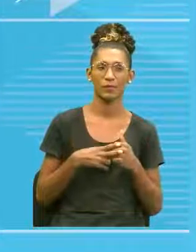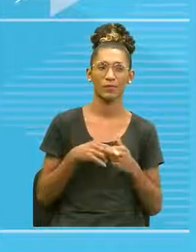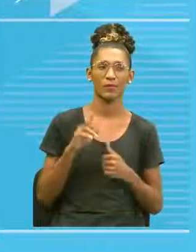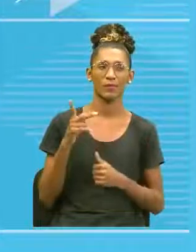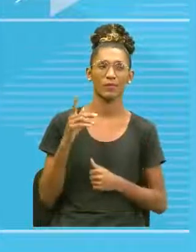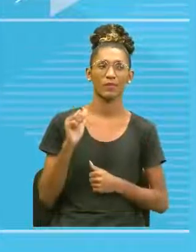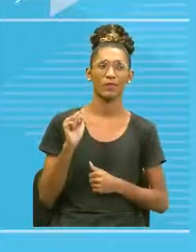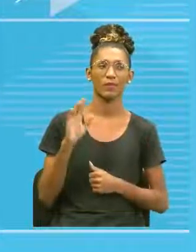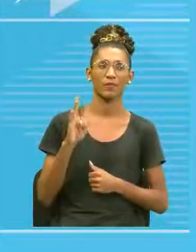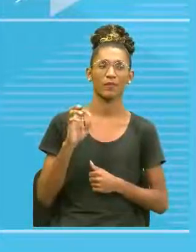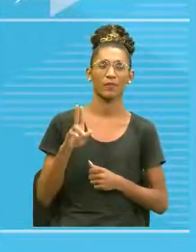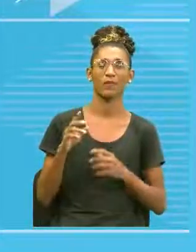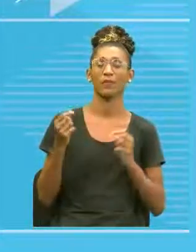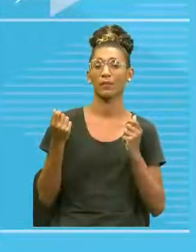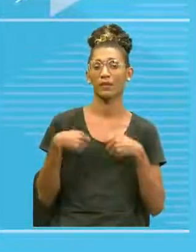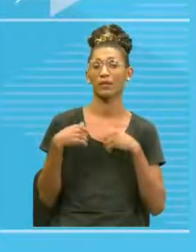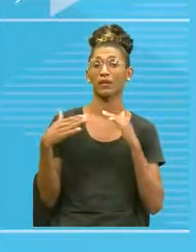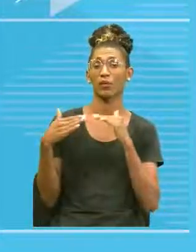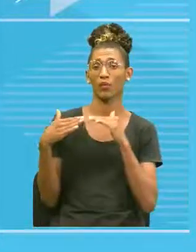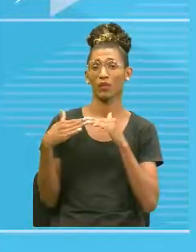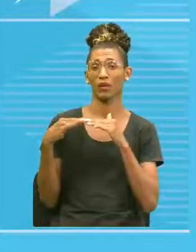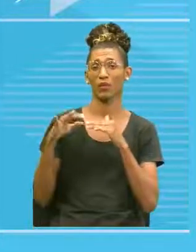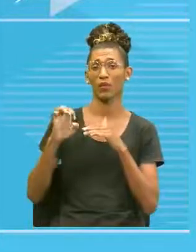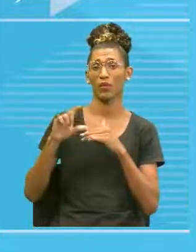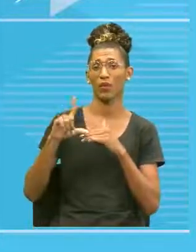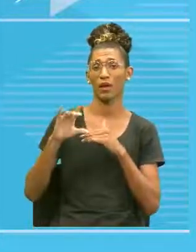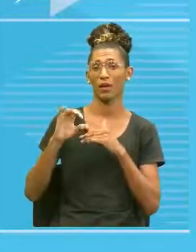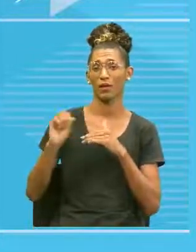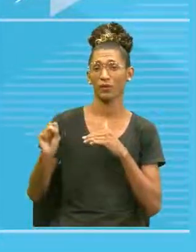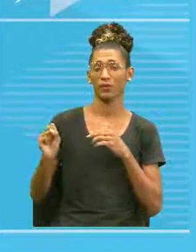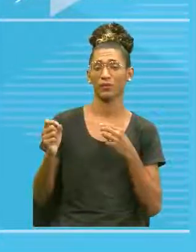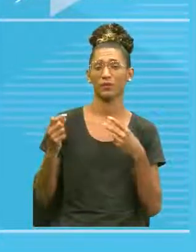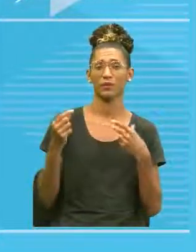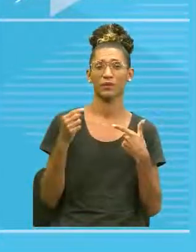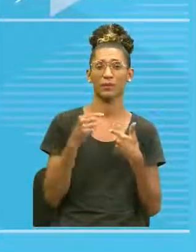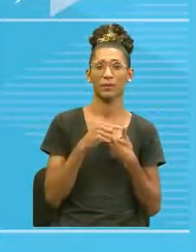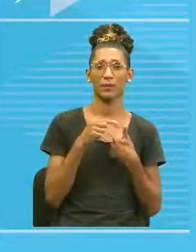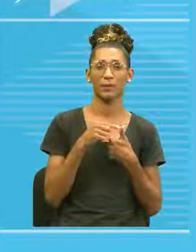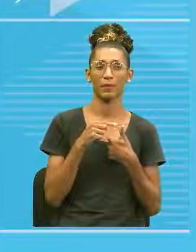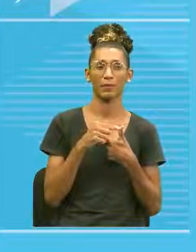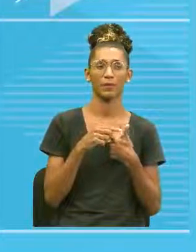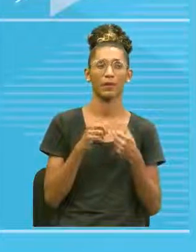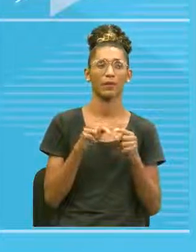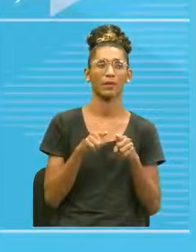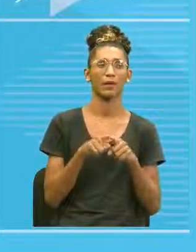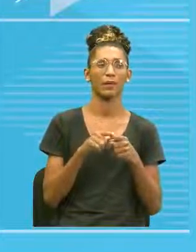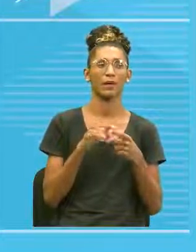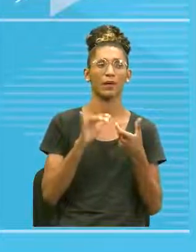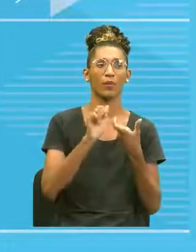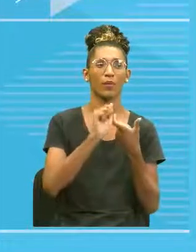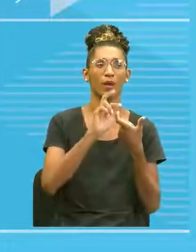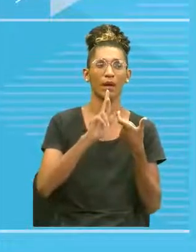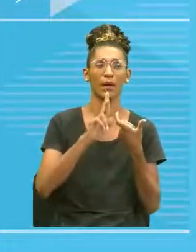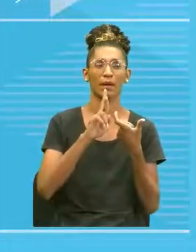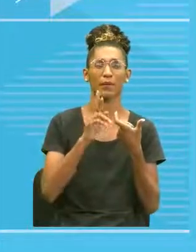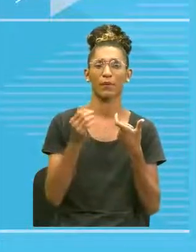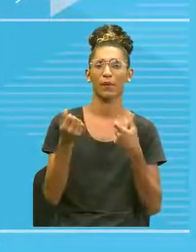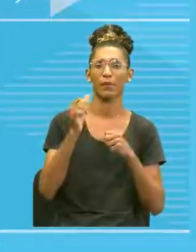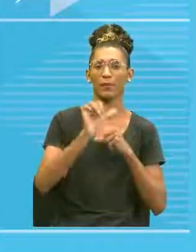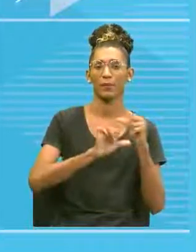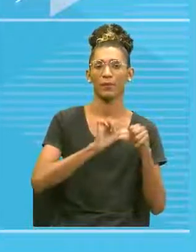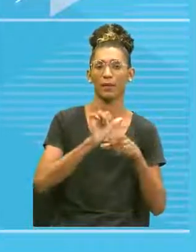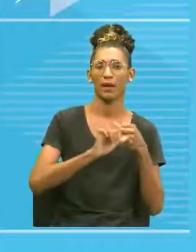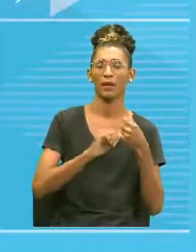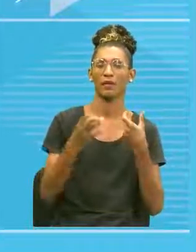vai concordar com vídeos e o particípio de cá me Nara que a caminado porque